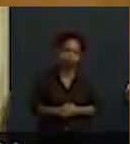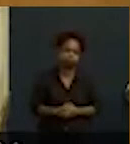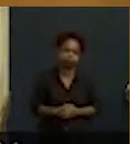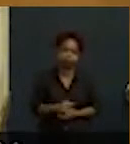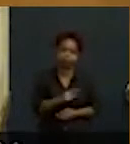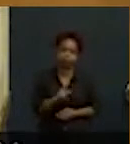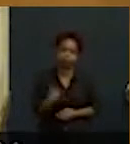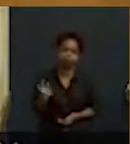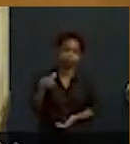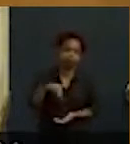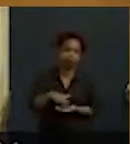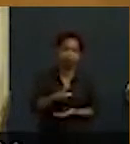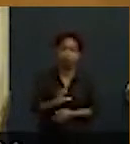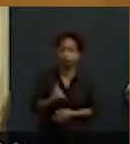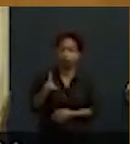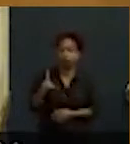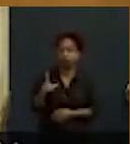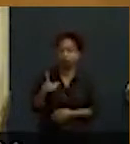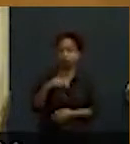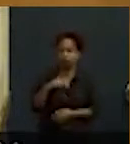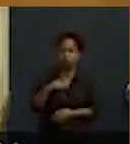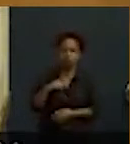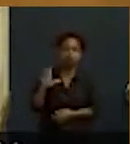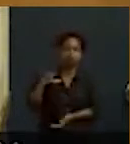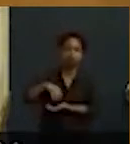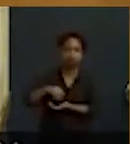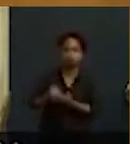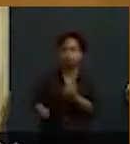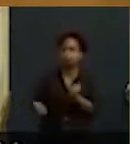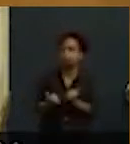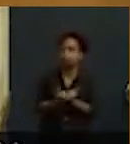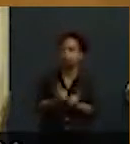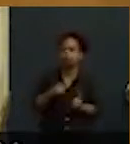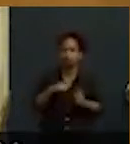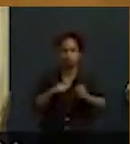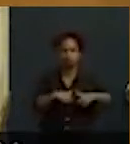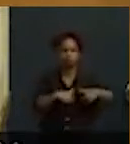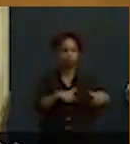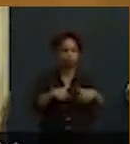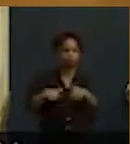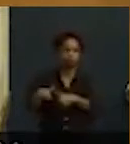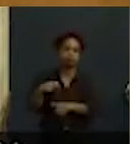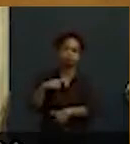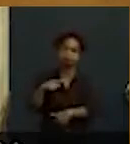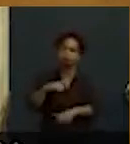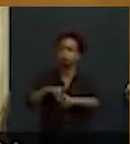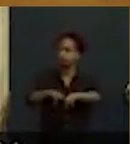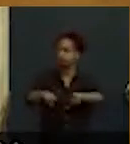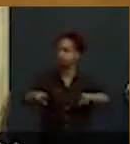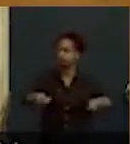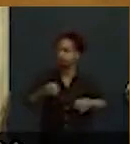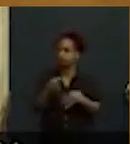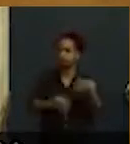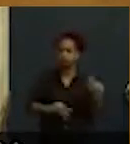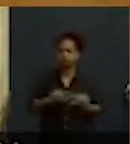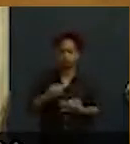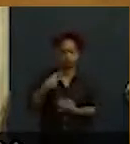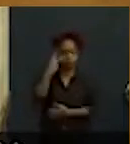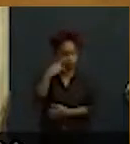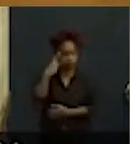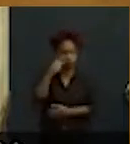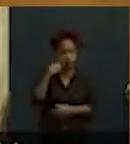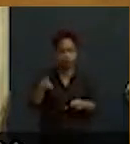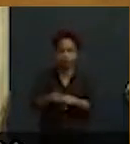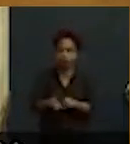especialmente à frente da coordenação do Centro de Apoio Operacional das Promotorias de Justiça de